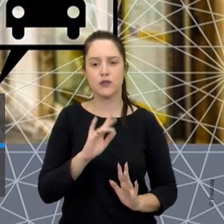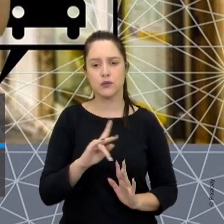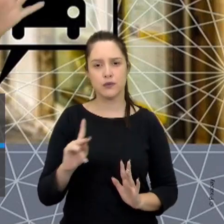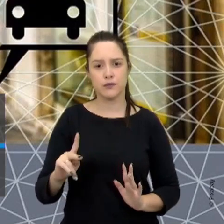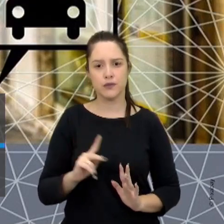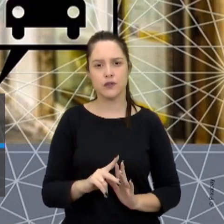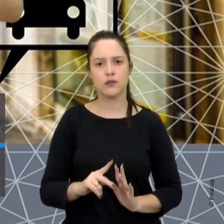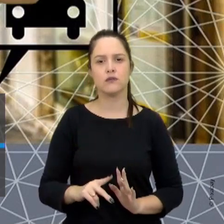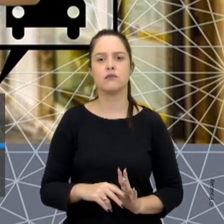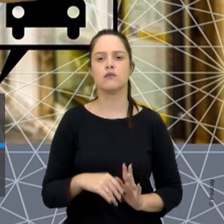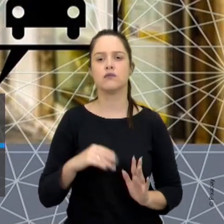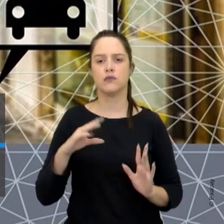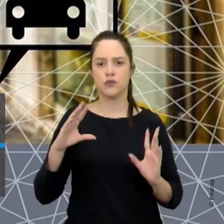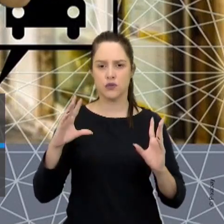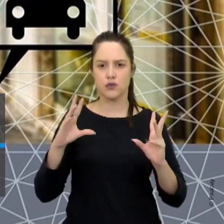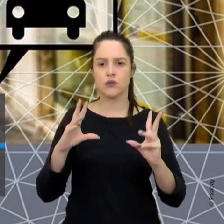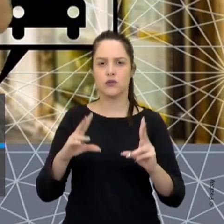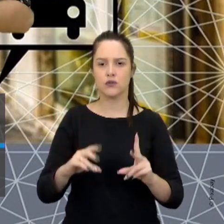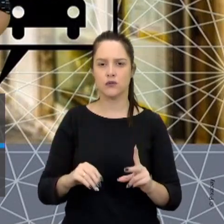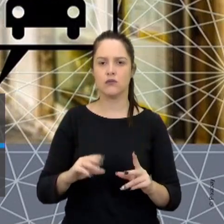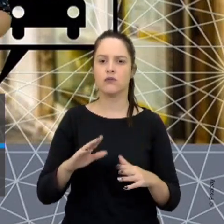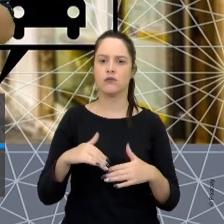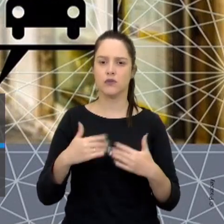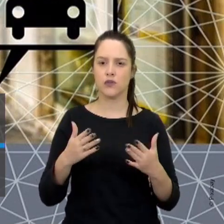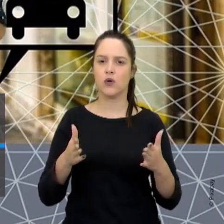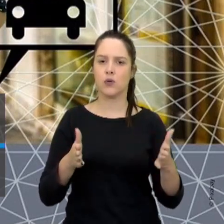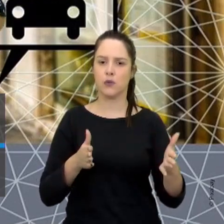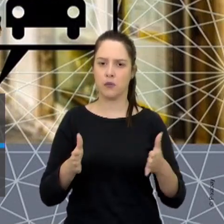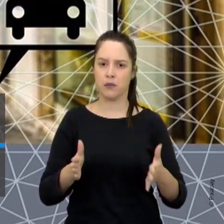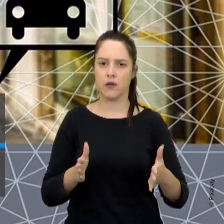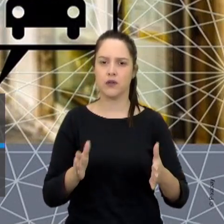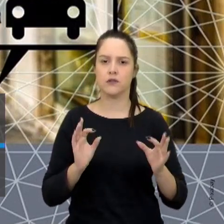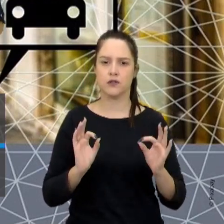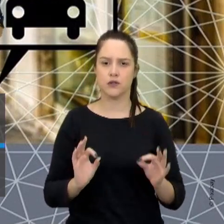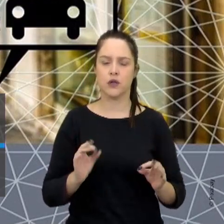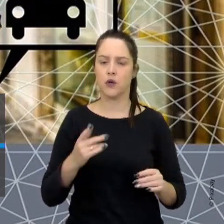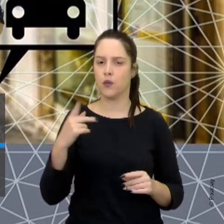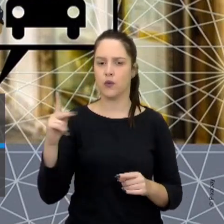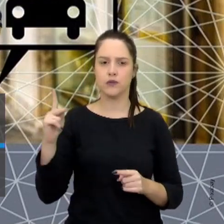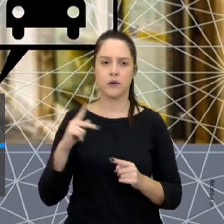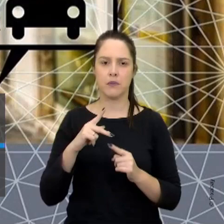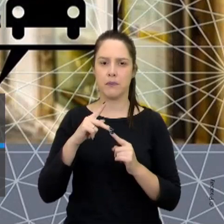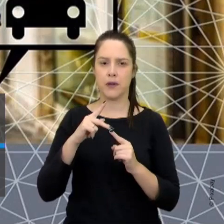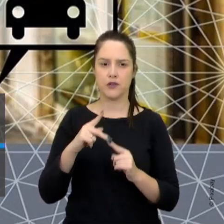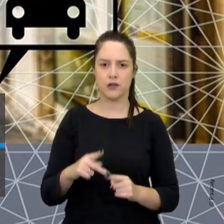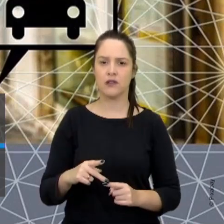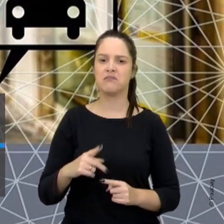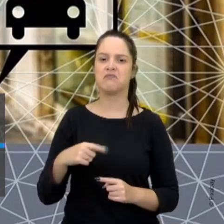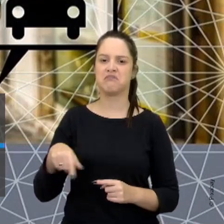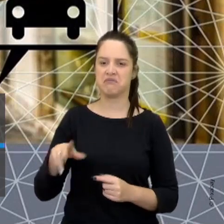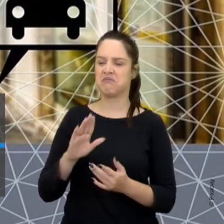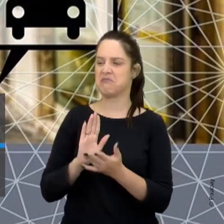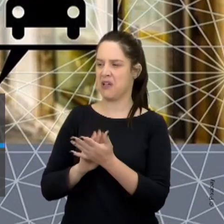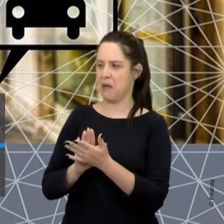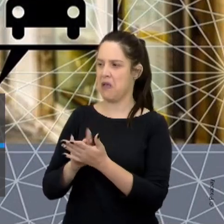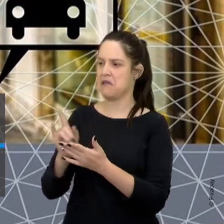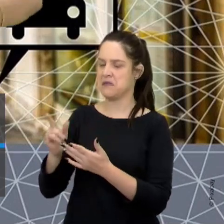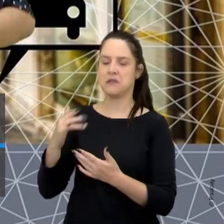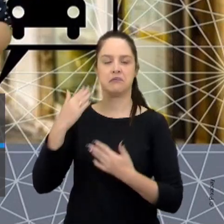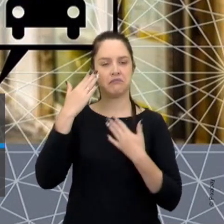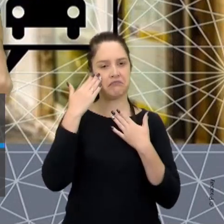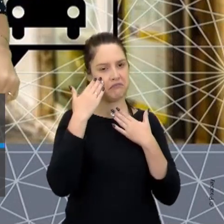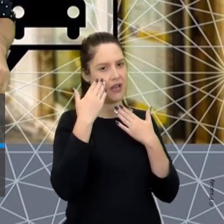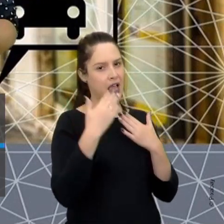ali, totalmente um retrato, foi uma homenagem que eu fiz a uma outra personalidade. Bacana, parabéns, viu? Muito obrigado, Pro. Os nossos